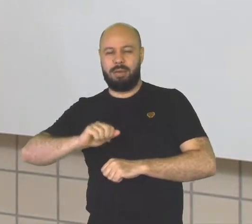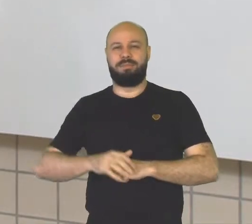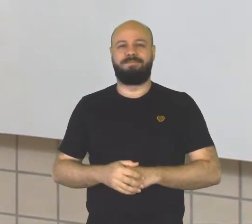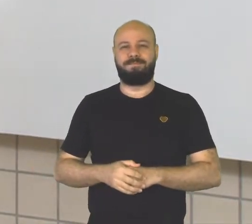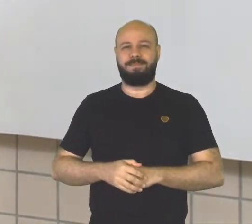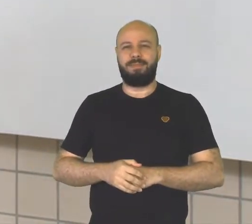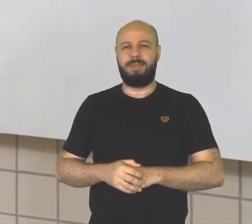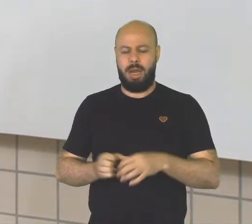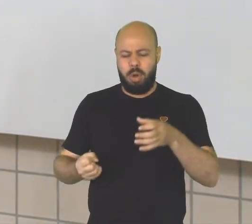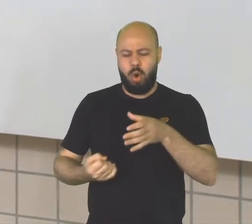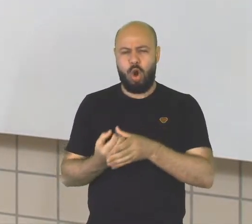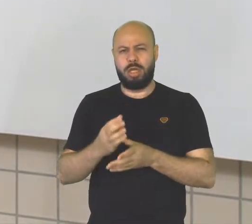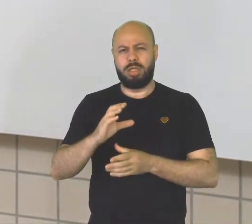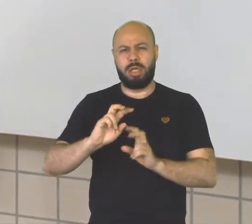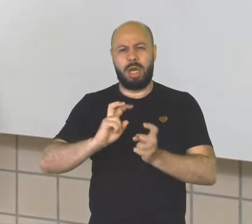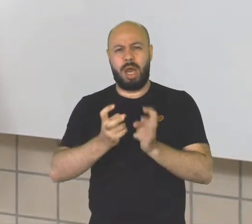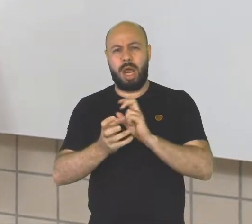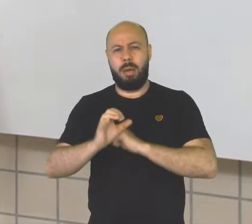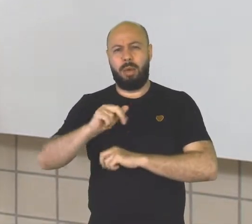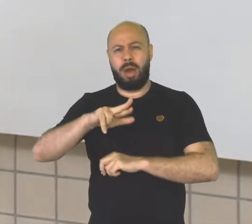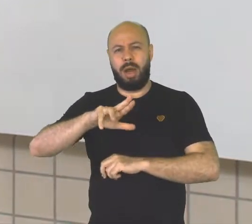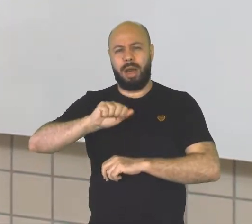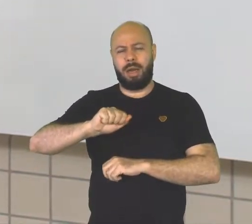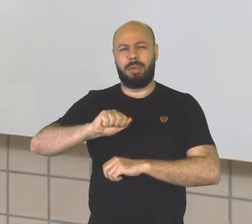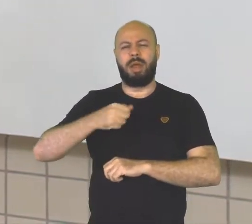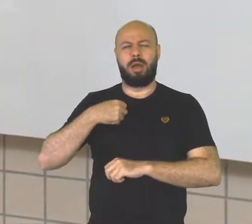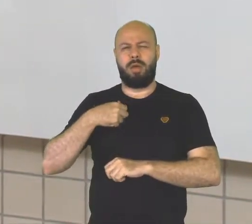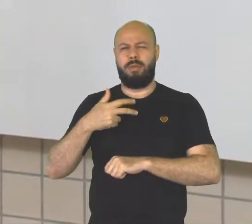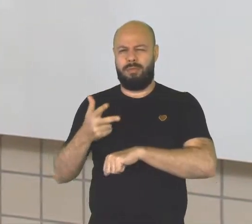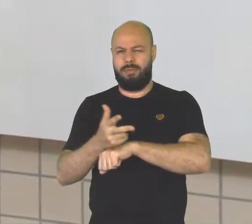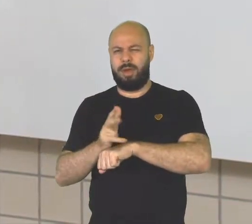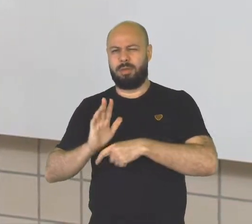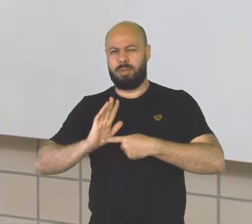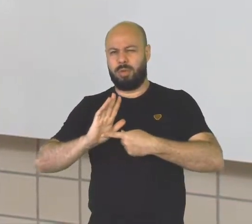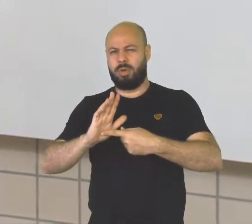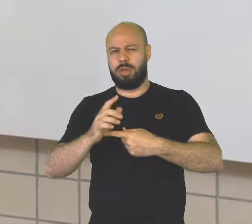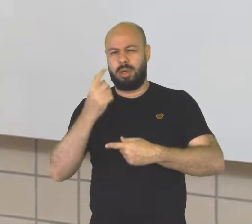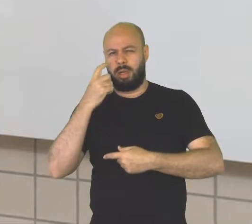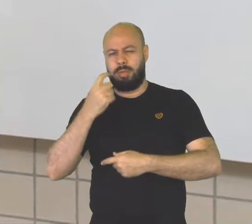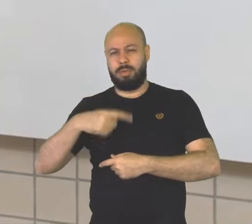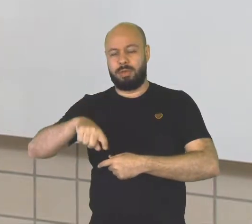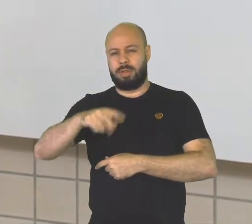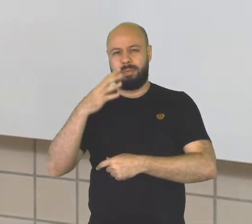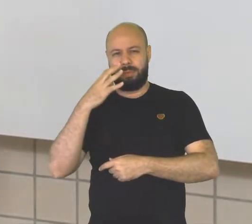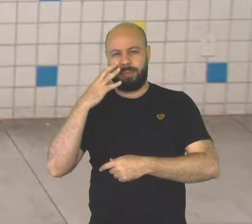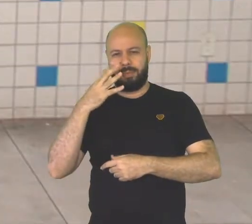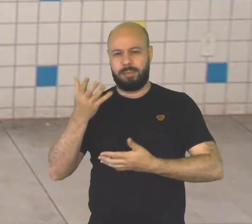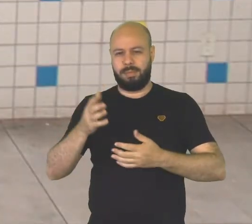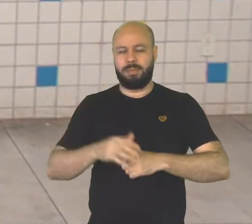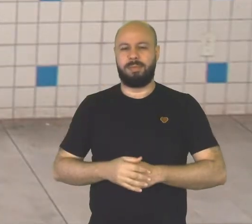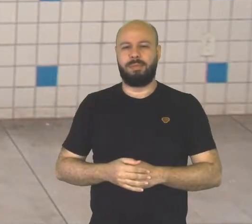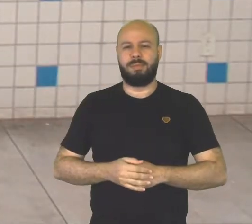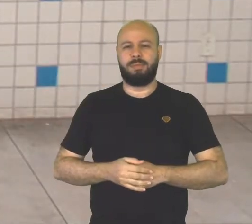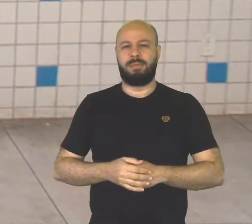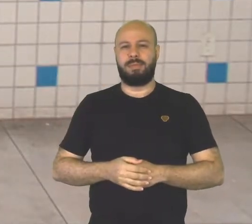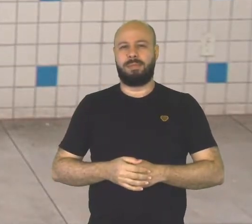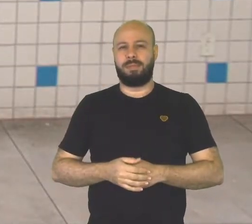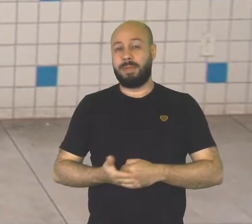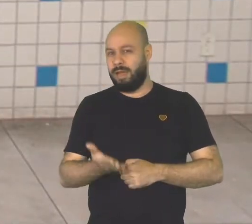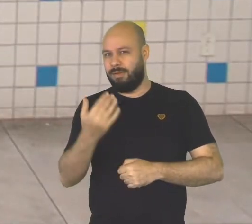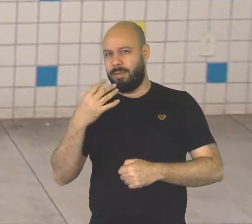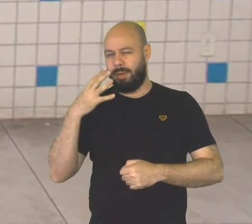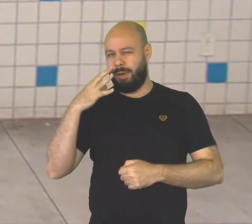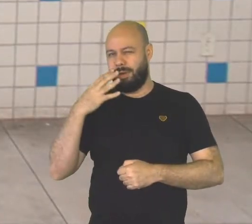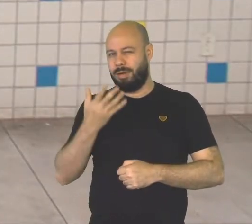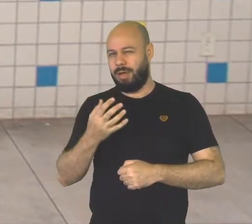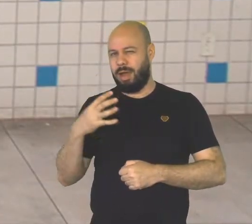origens da capoeira, o professor separou um vídeo bem interessante para vocês assistirem agora. Beleza? Vamos lá assistir esse